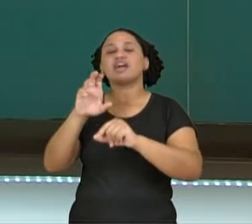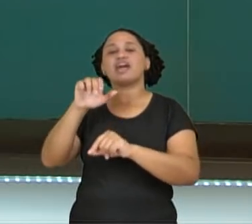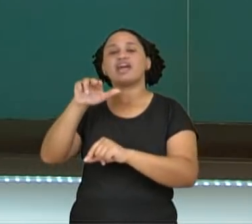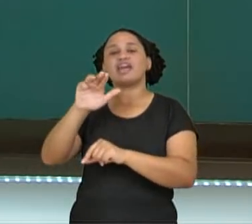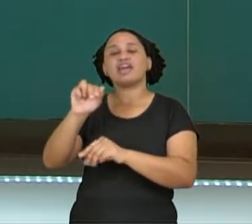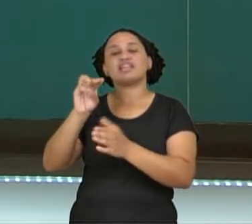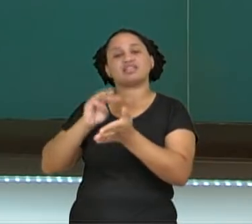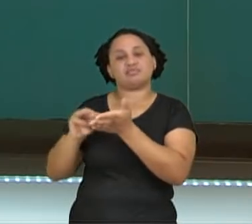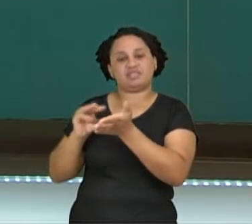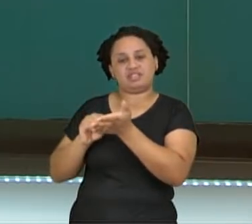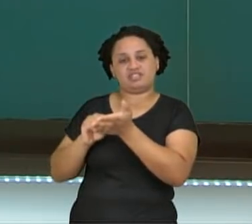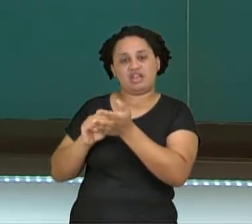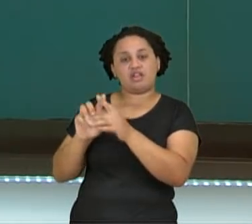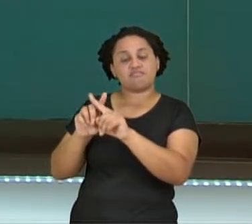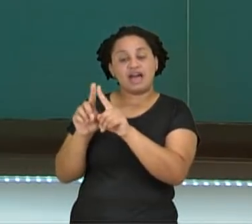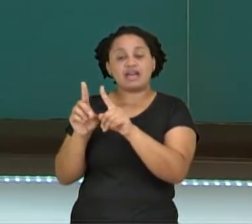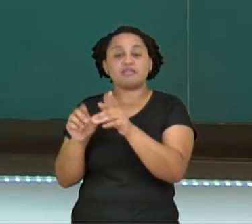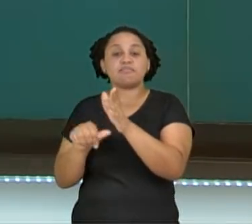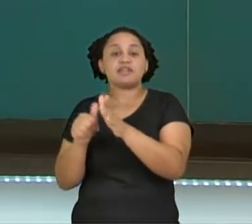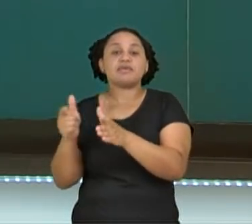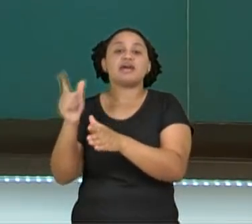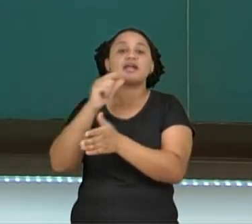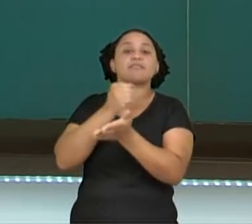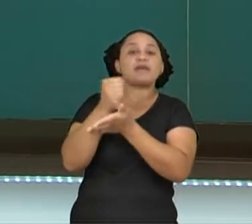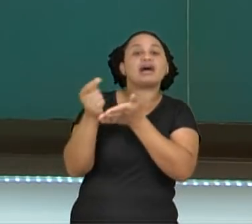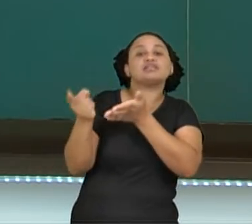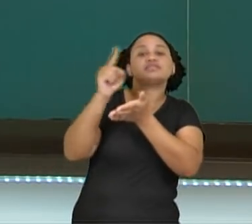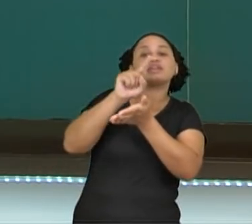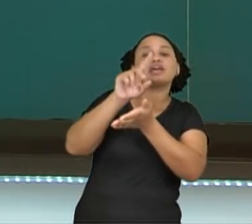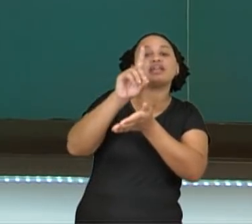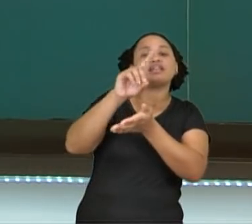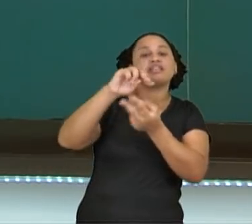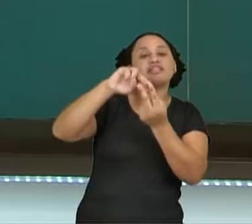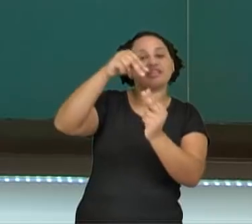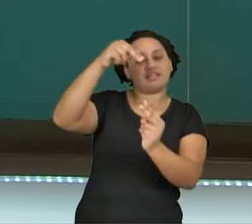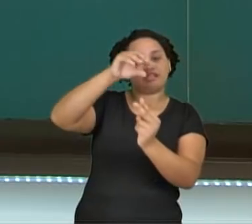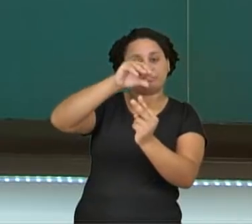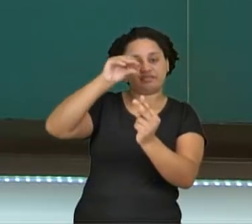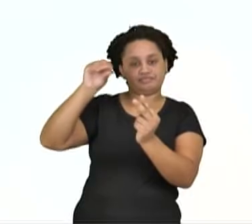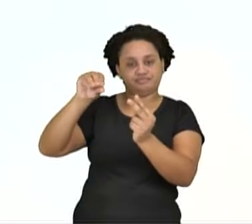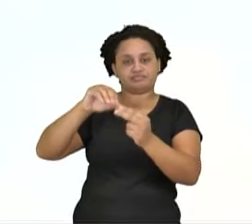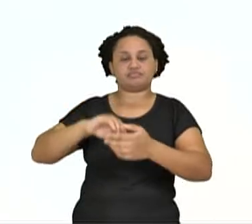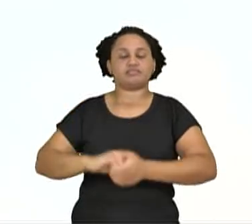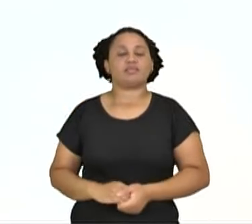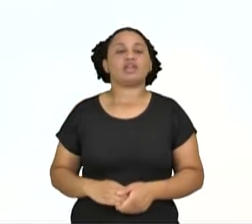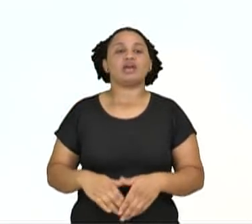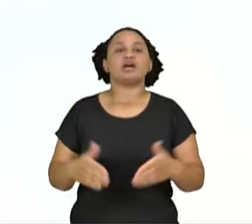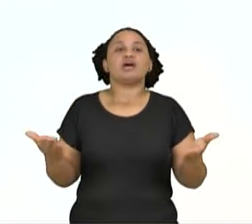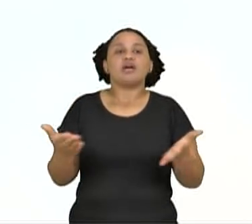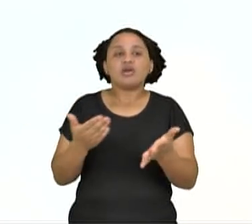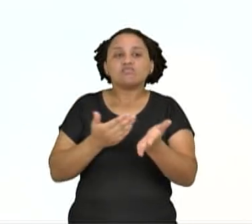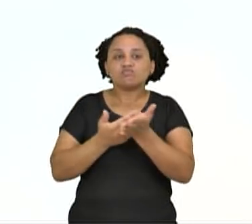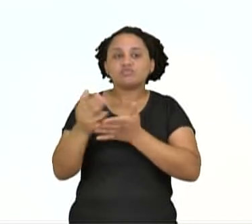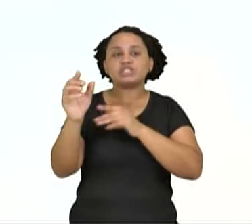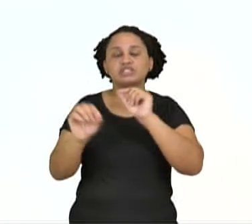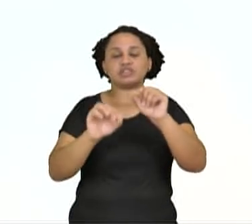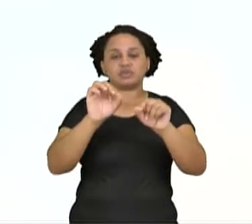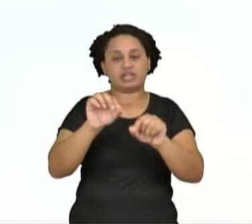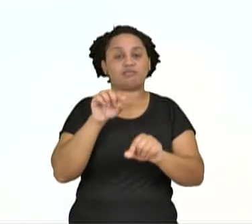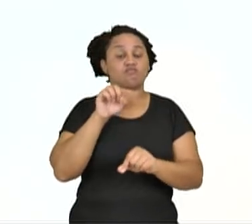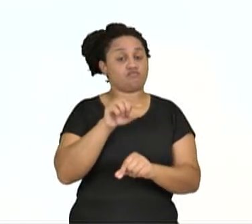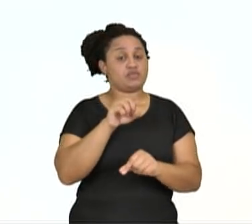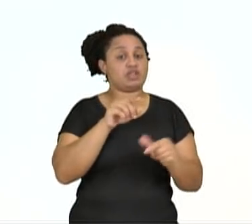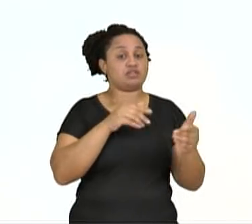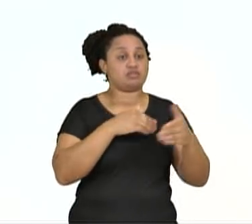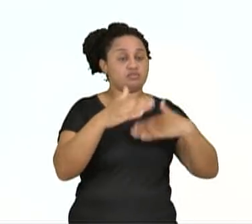onde? Do DNA, tudo bem? Então, aqui vamos começar com a transcrição, tá? Esse processo bem importante do início da síntese proteica.